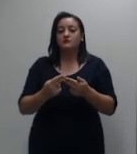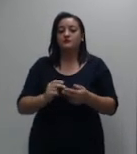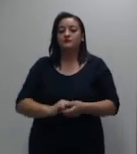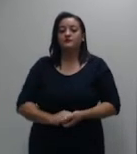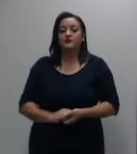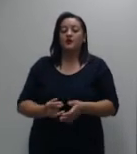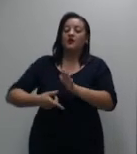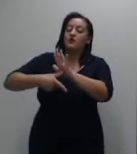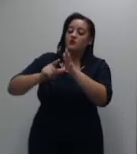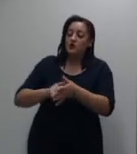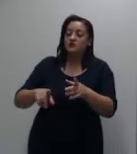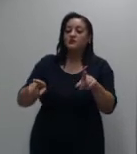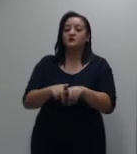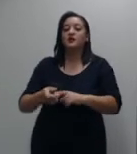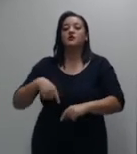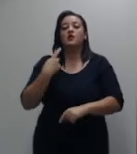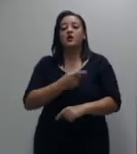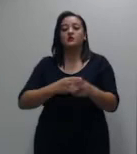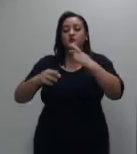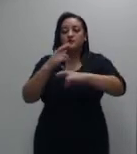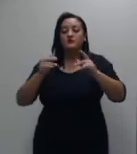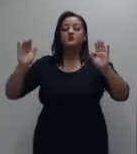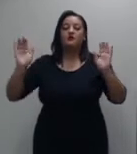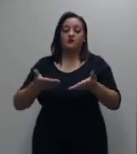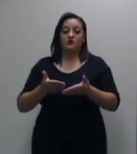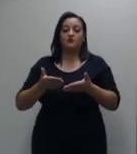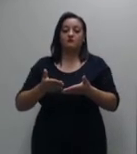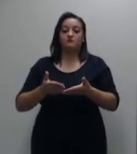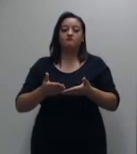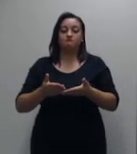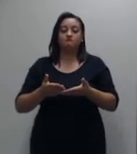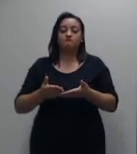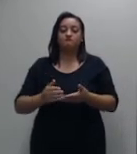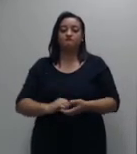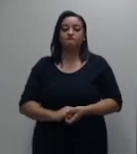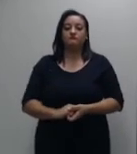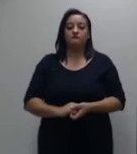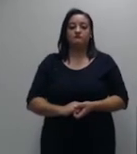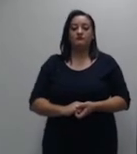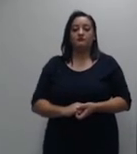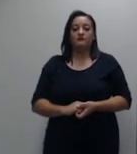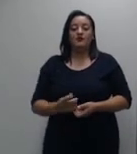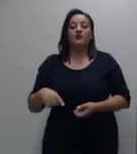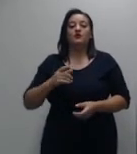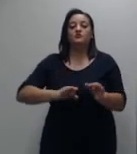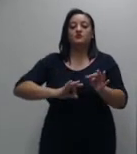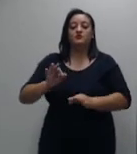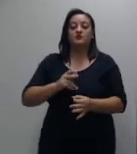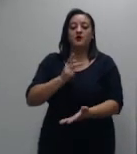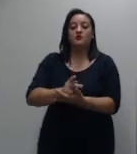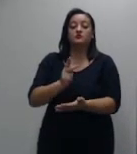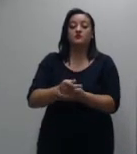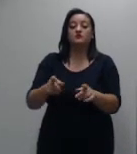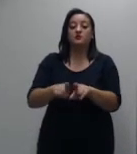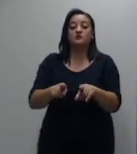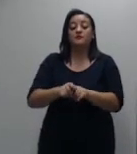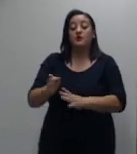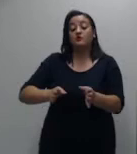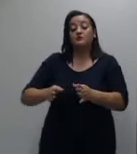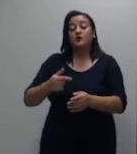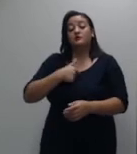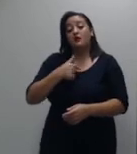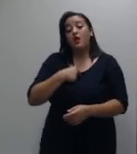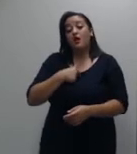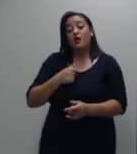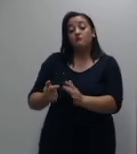antecedência o que acabamos de de definir a prorrogação do prazo então eu